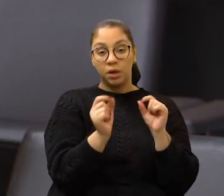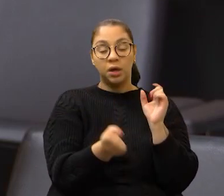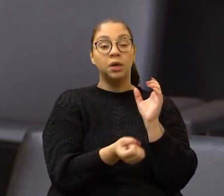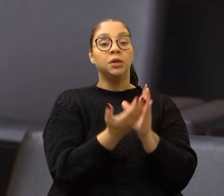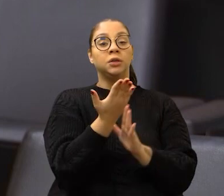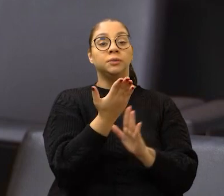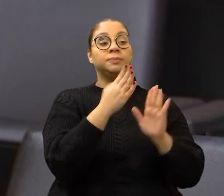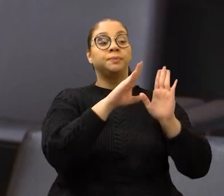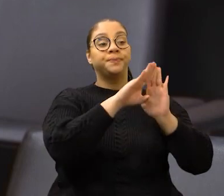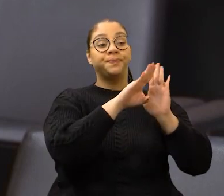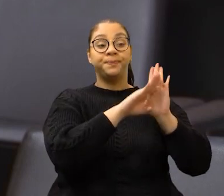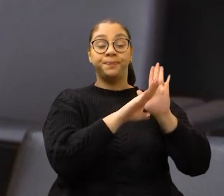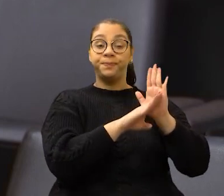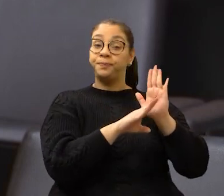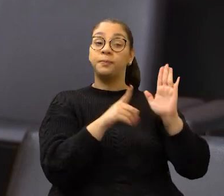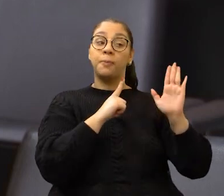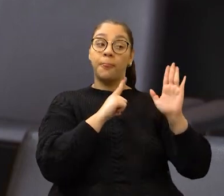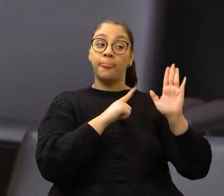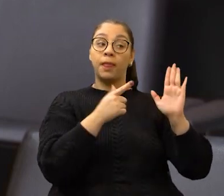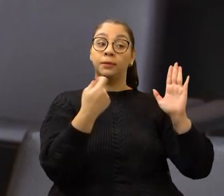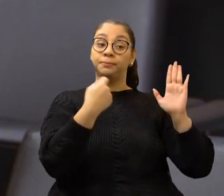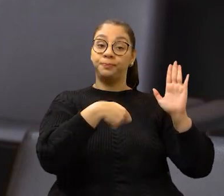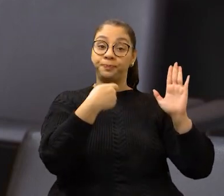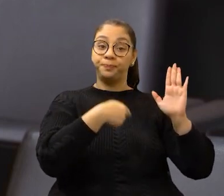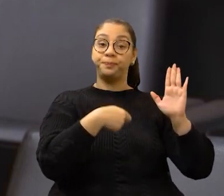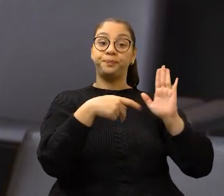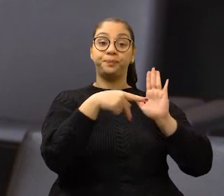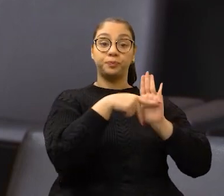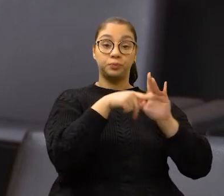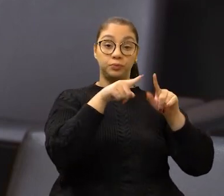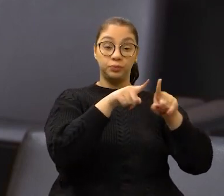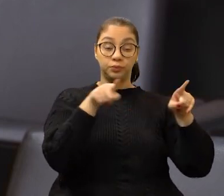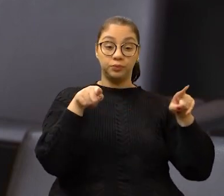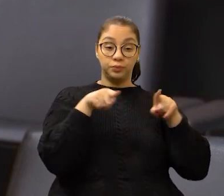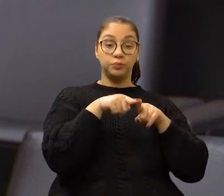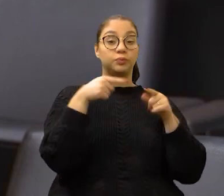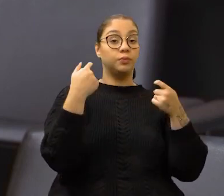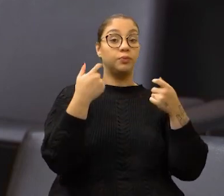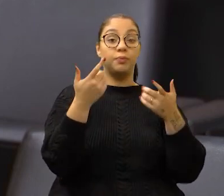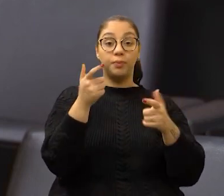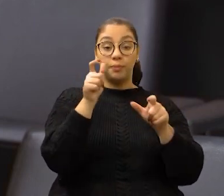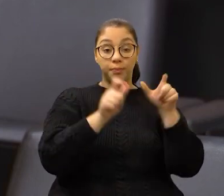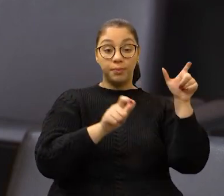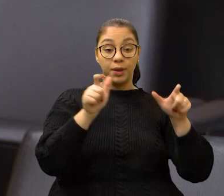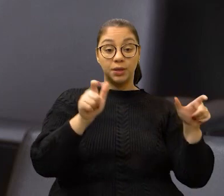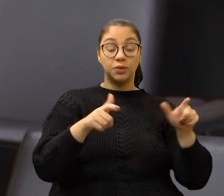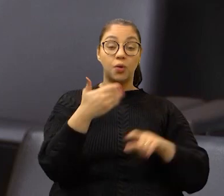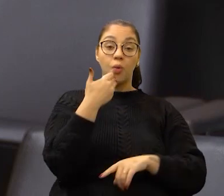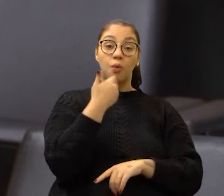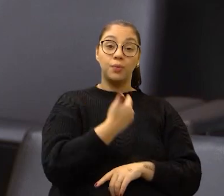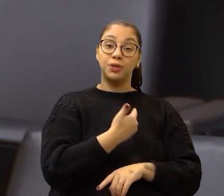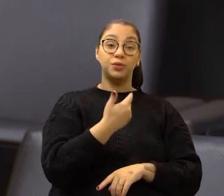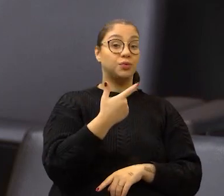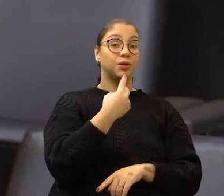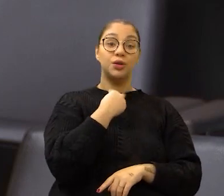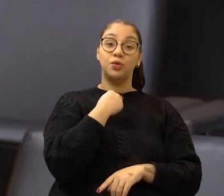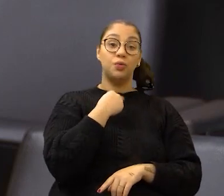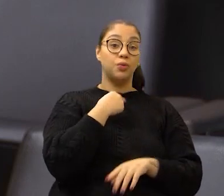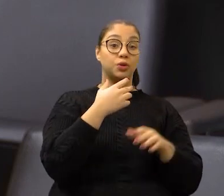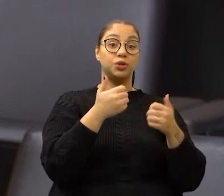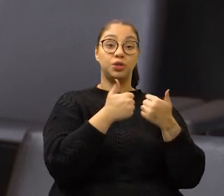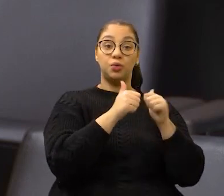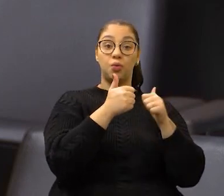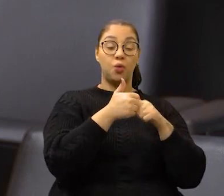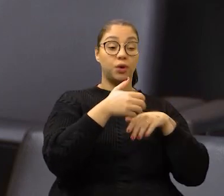gerou uma pauta para nós, isso gerou uma demanda no nosso gabinete, pessoas que não poderiam entrar nos ônibus, por exemplo,